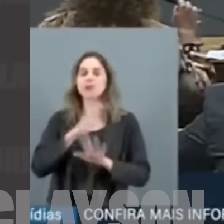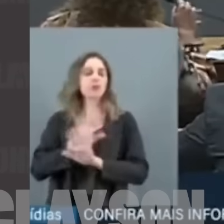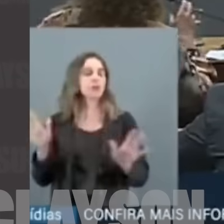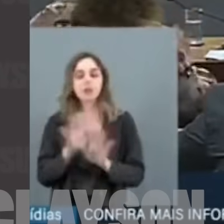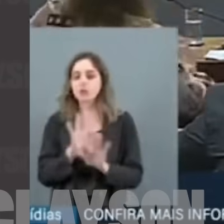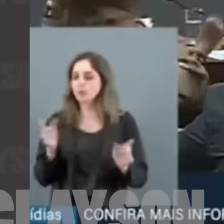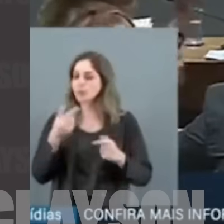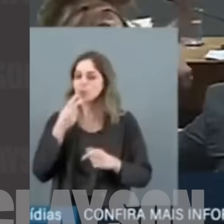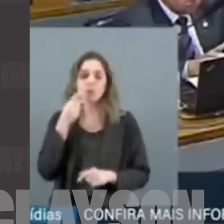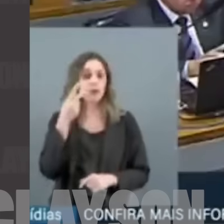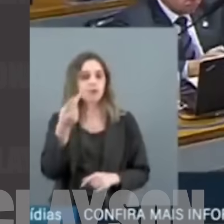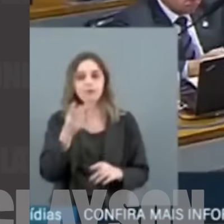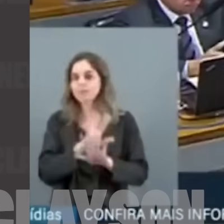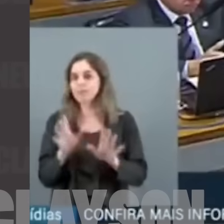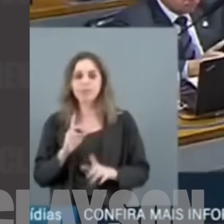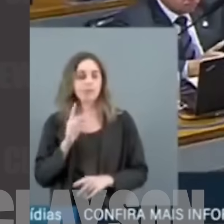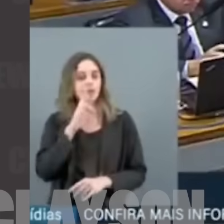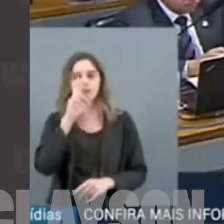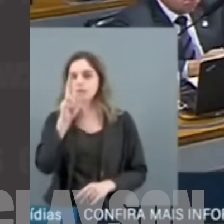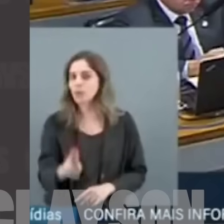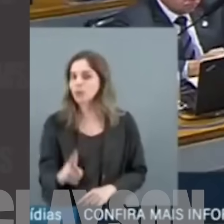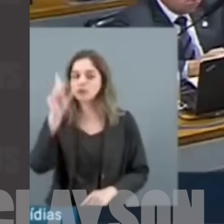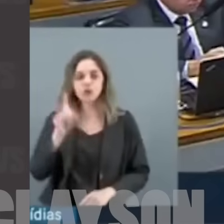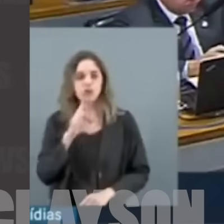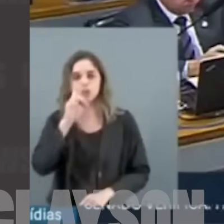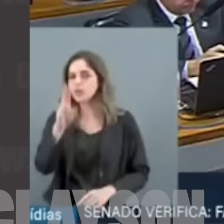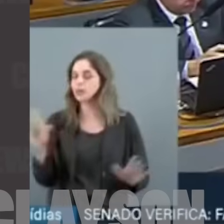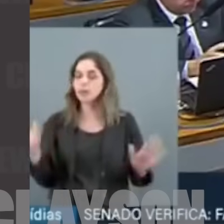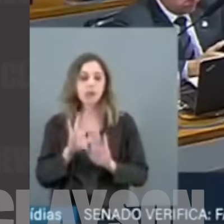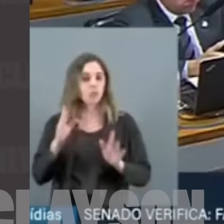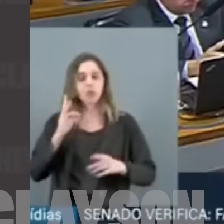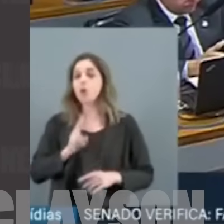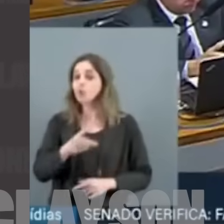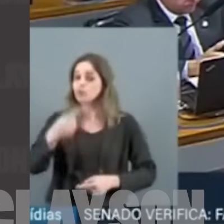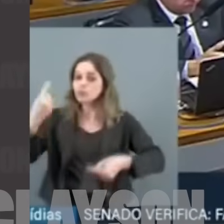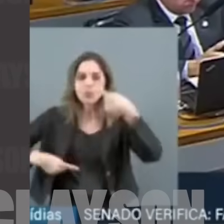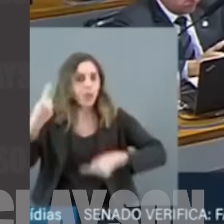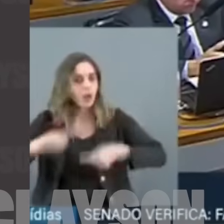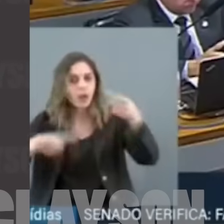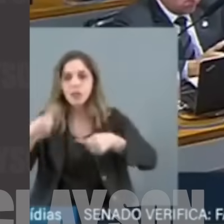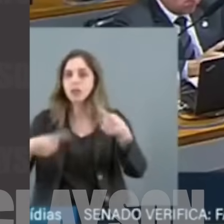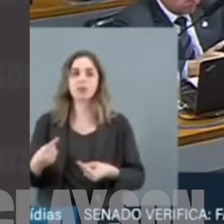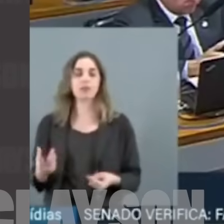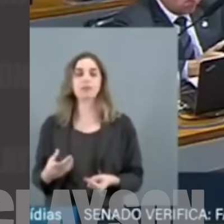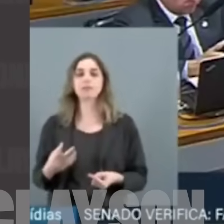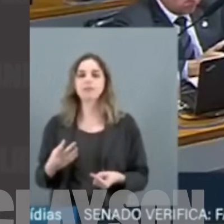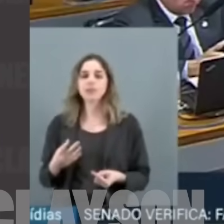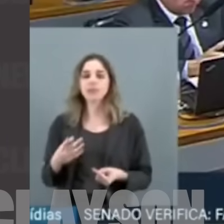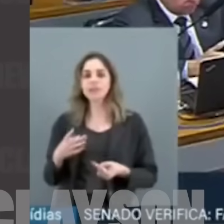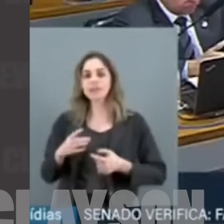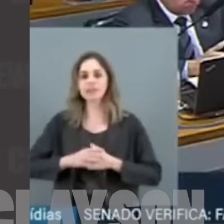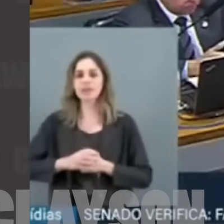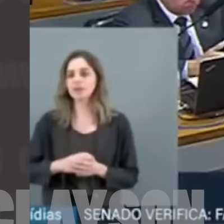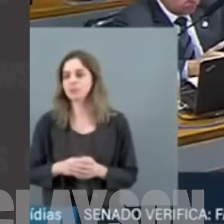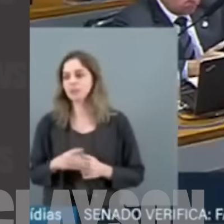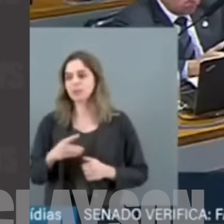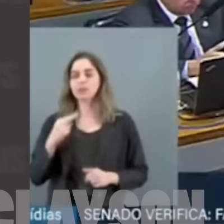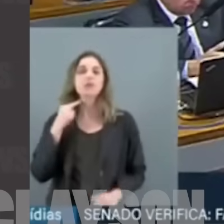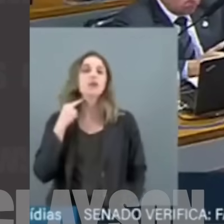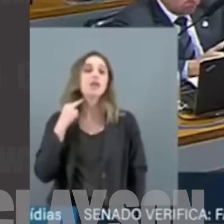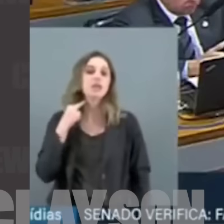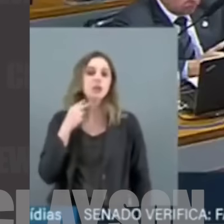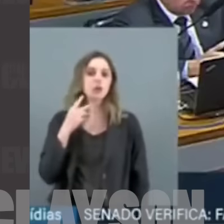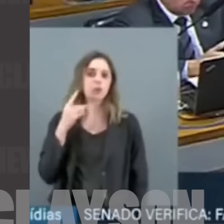será concedido a palavra Não vou dar não nesses termos Deputado Nicolas por favor por favor Deputado Jandira